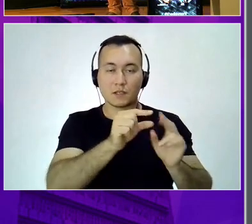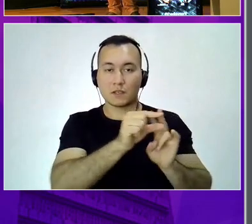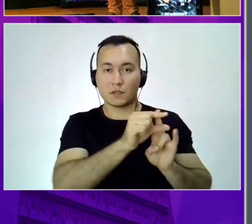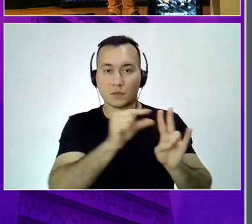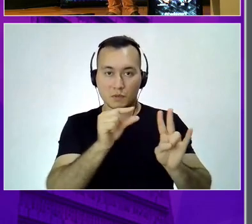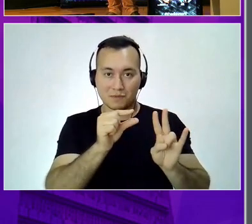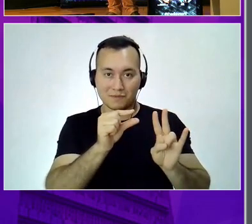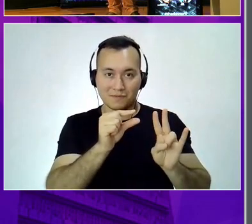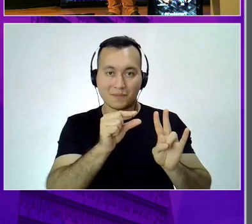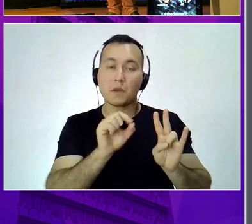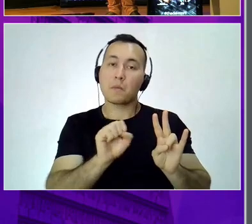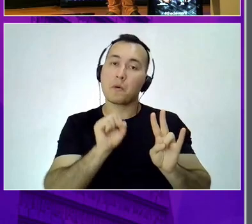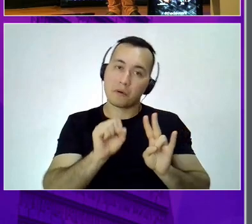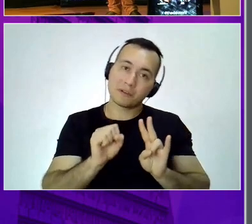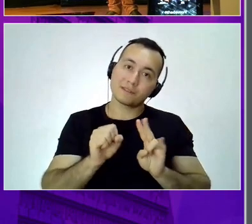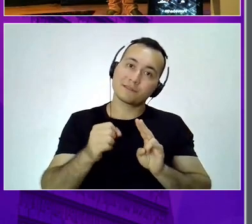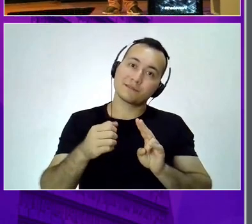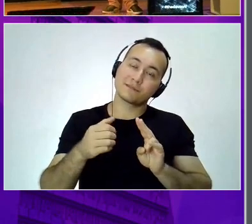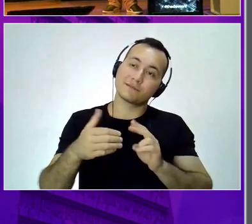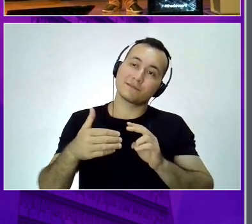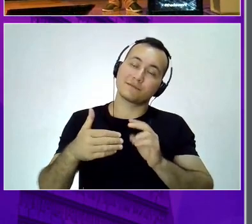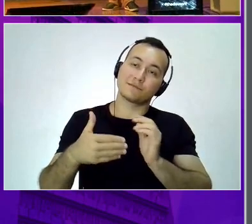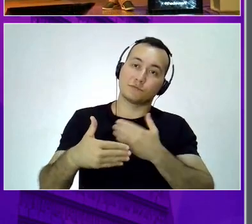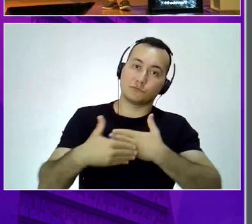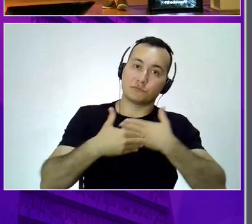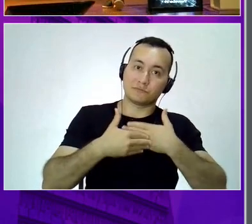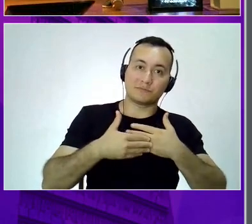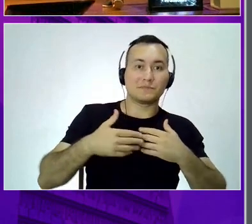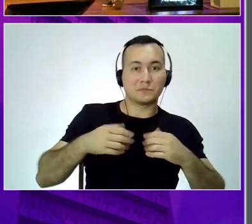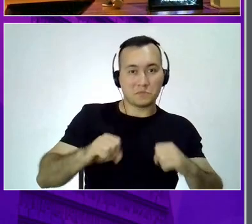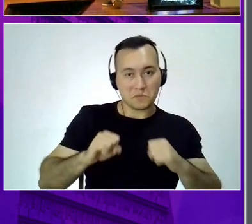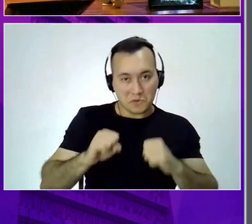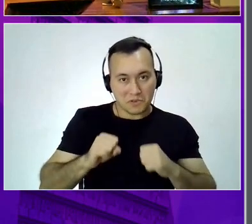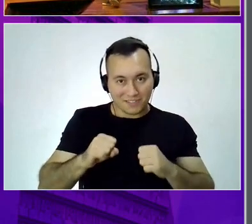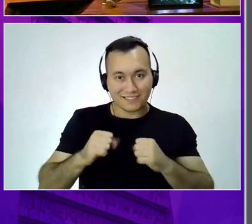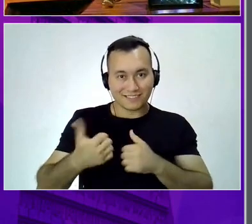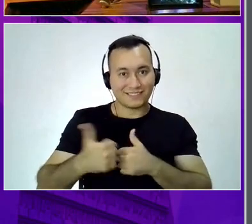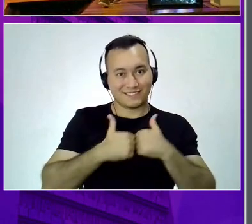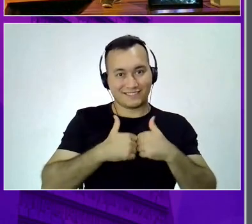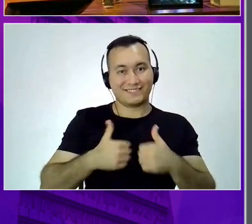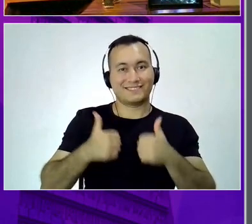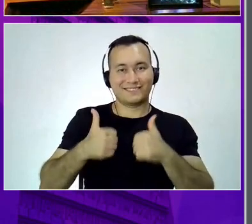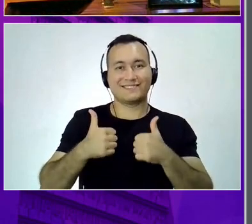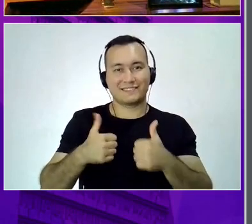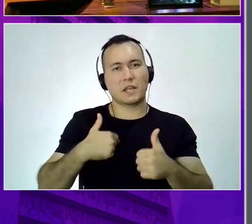me adicionar no LinkedIn, né, eu estou sempre disponível aí para poder apoiar vocês, e muito obrigado.